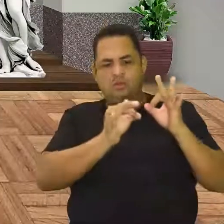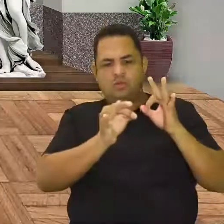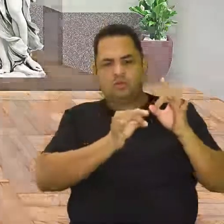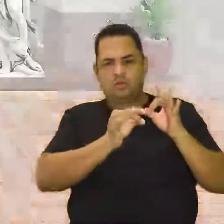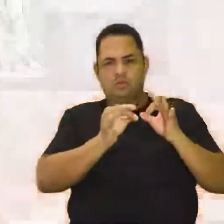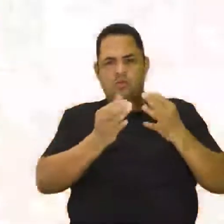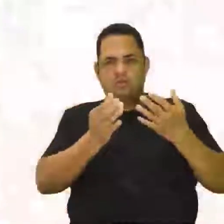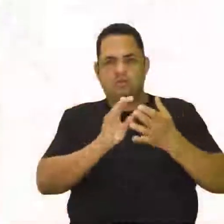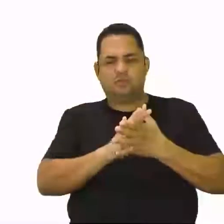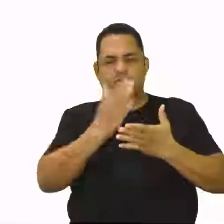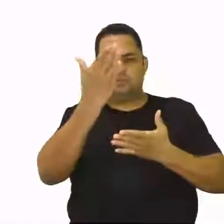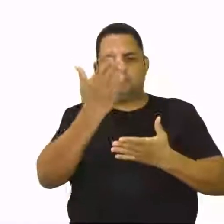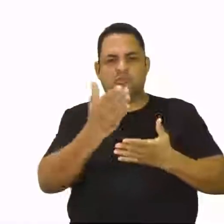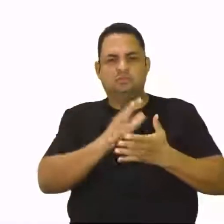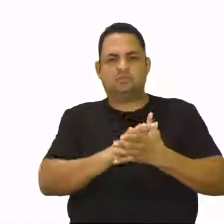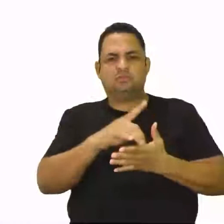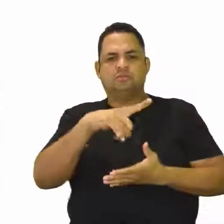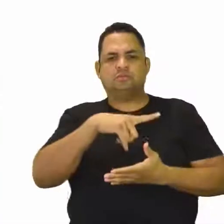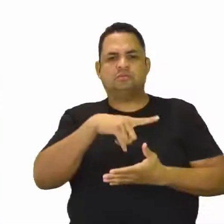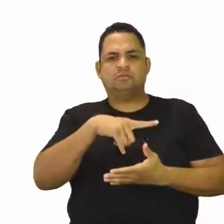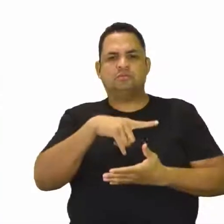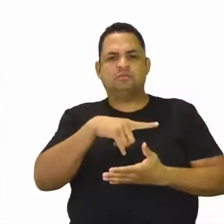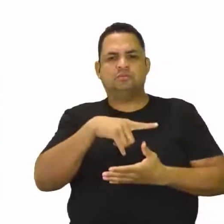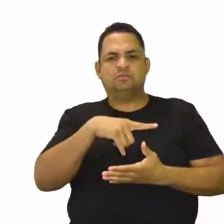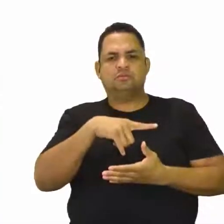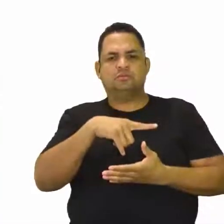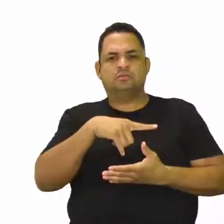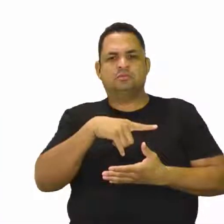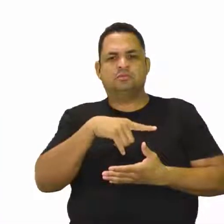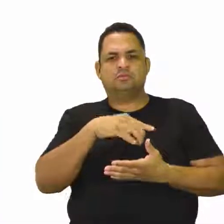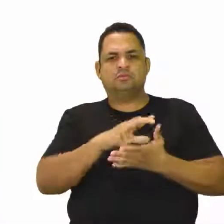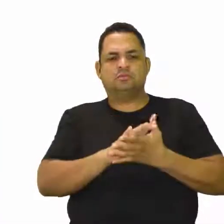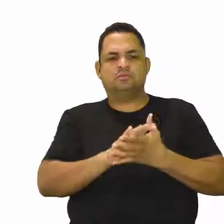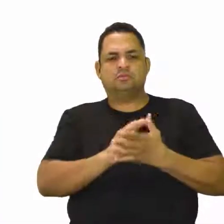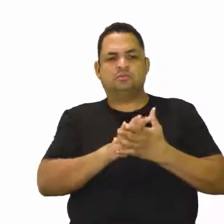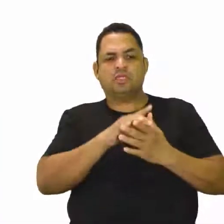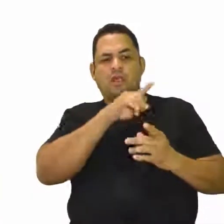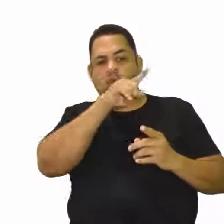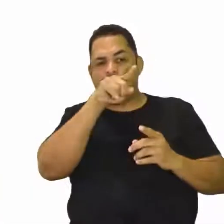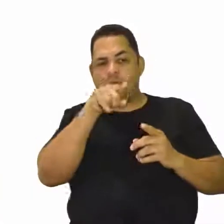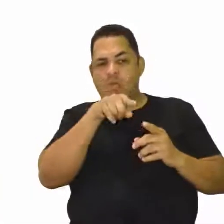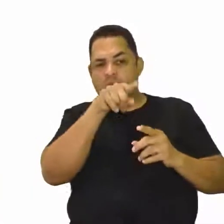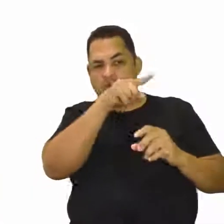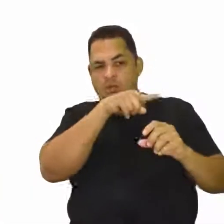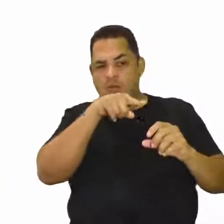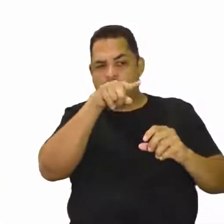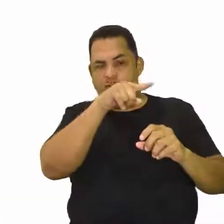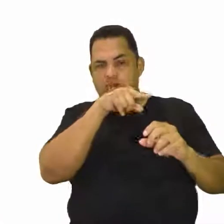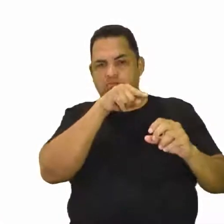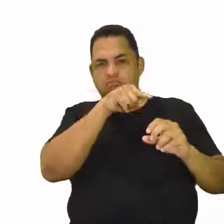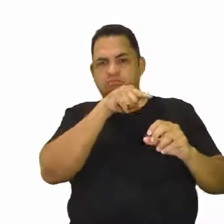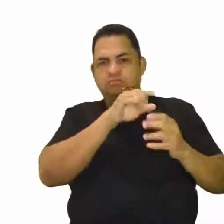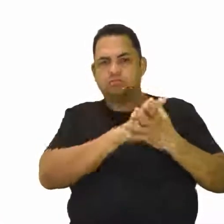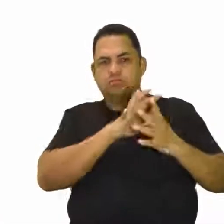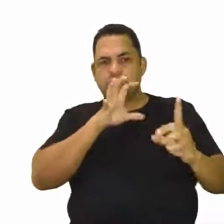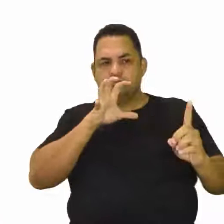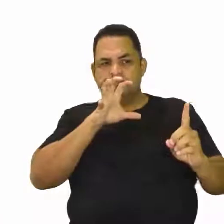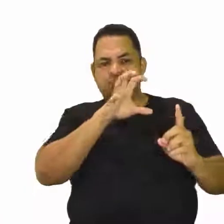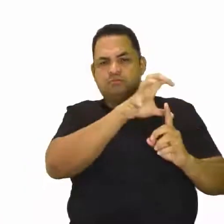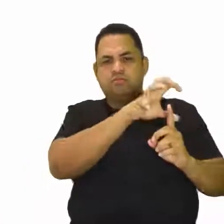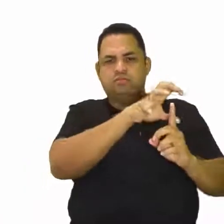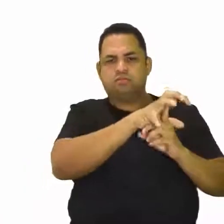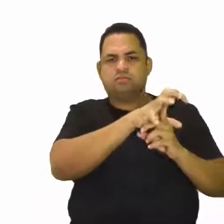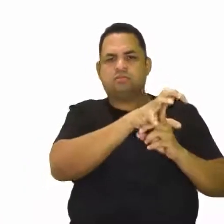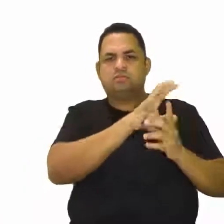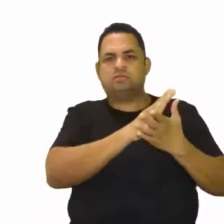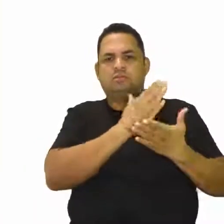da seguinte maneira. Aqui eu tenho um alvo, então todo o exército alemão vai para cima desse alvo.